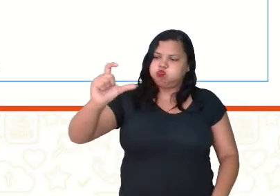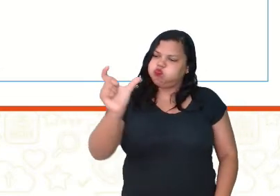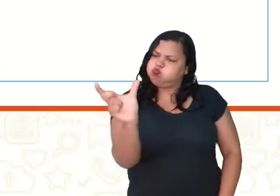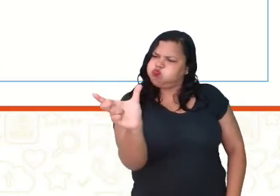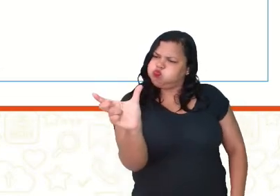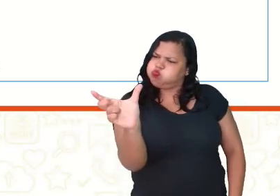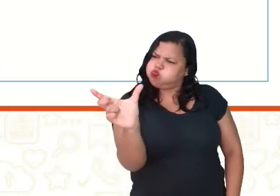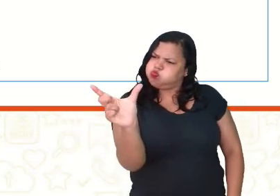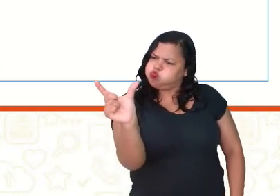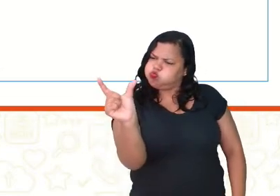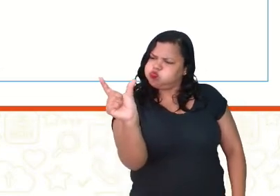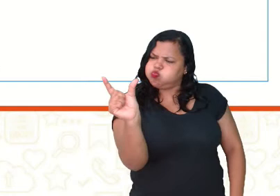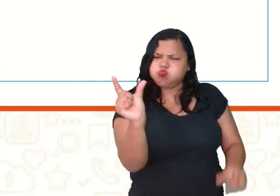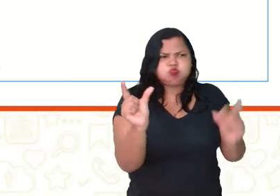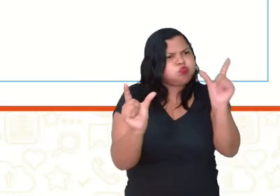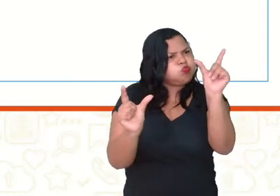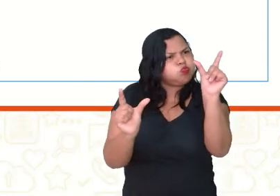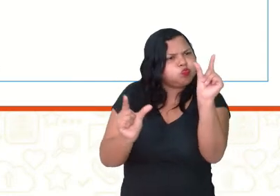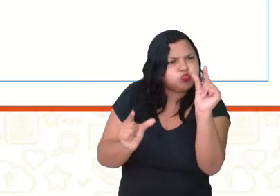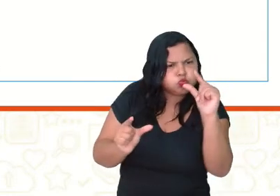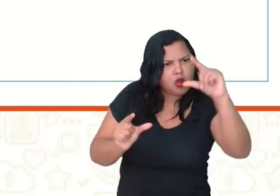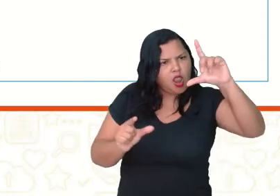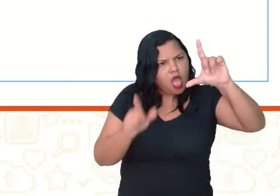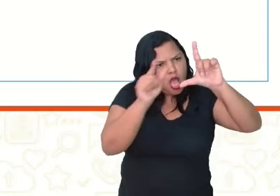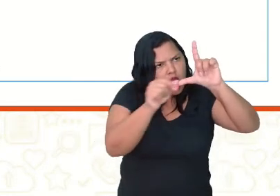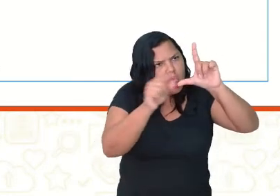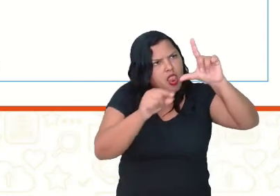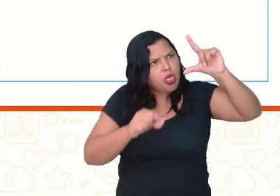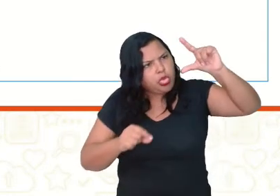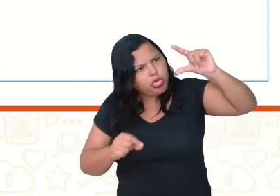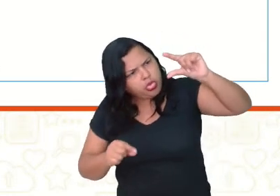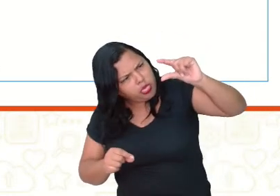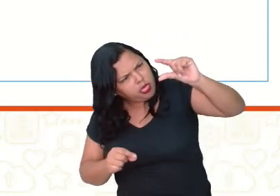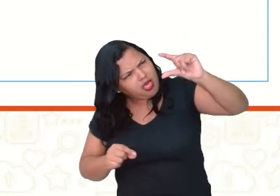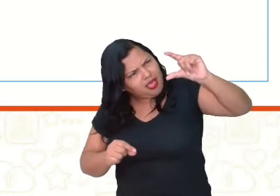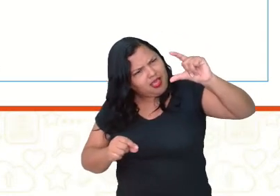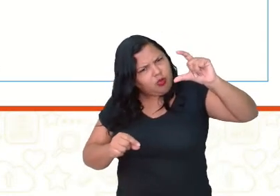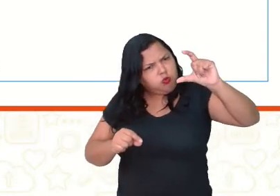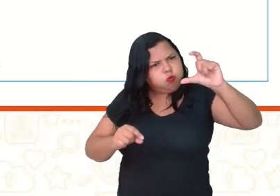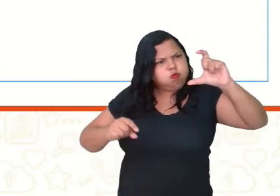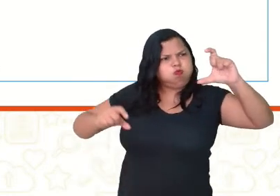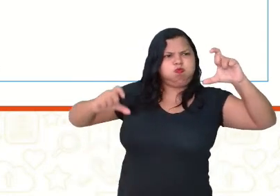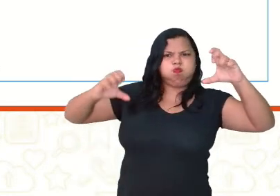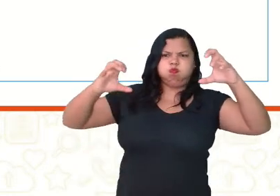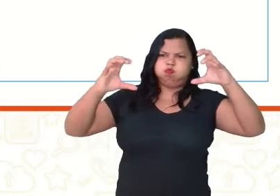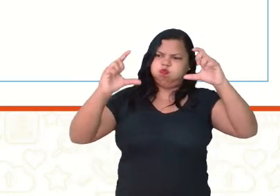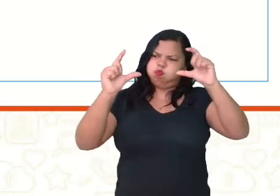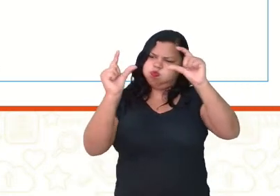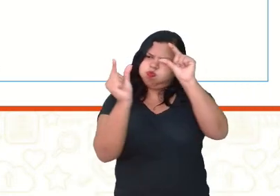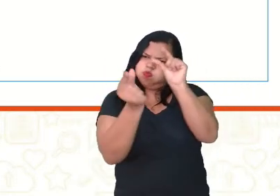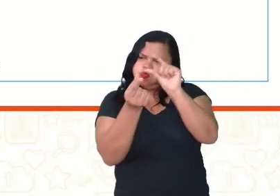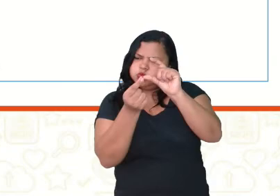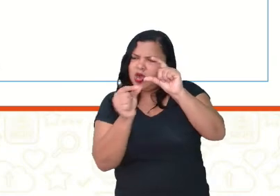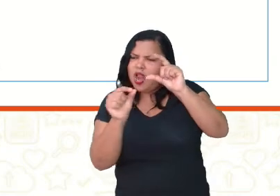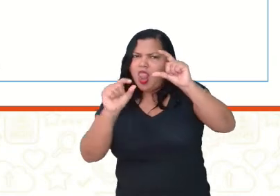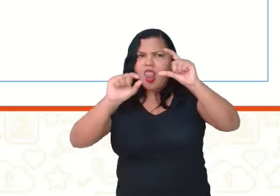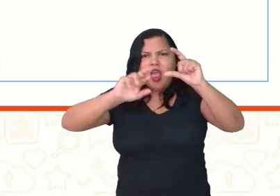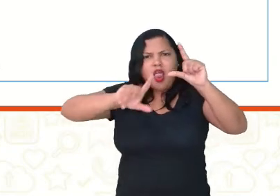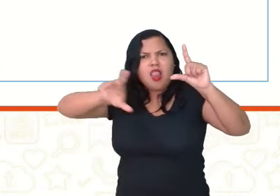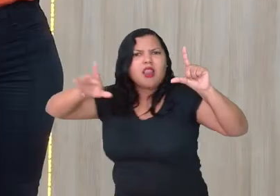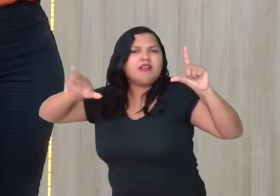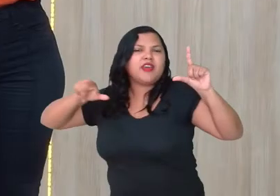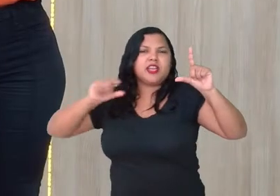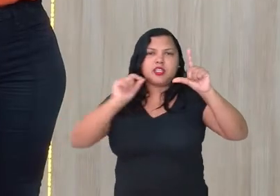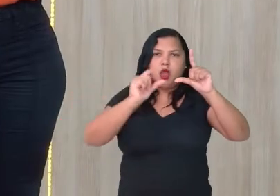demasiadamente pequenas, ou com tamanho inconsistente, numa palavra só, uma letra muito grande e a outra letra muito pequena.